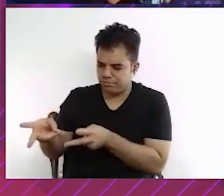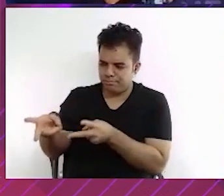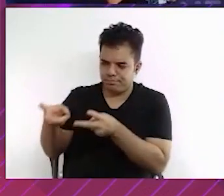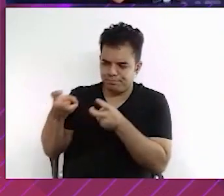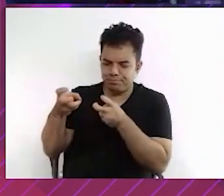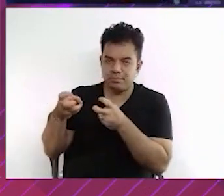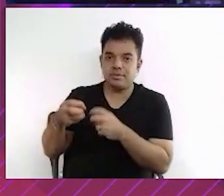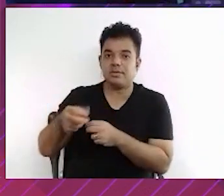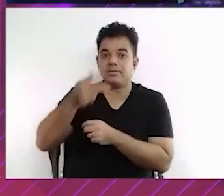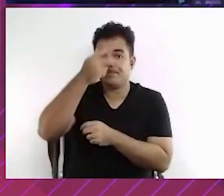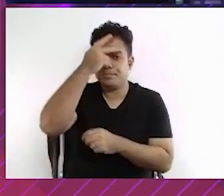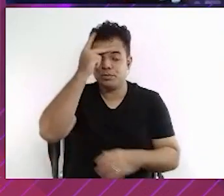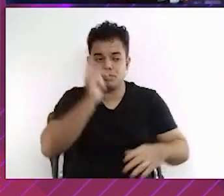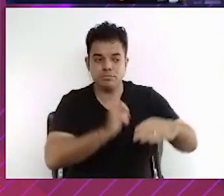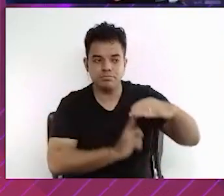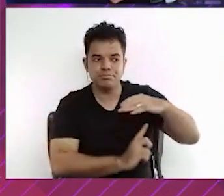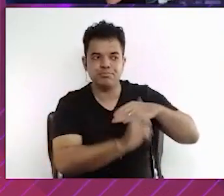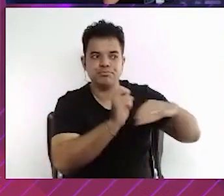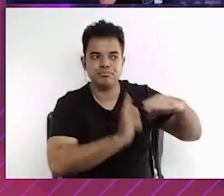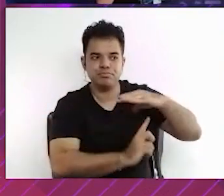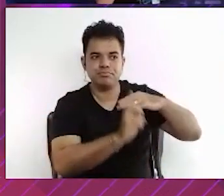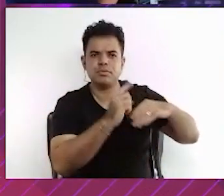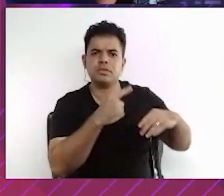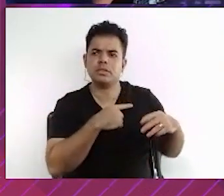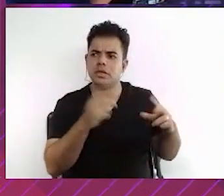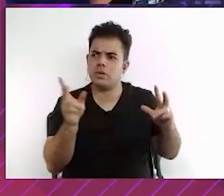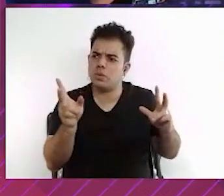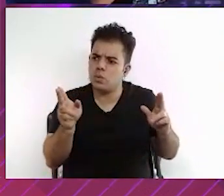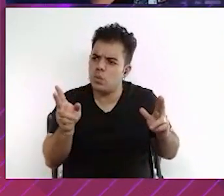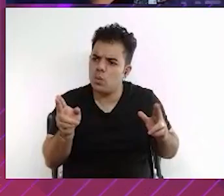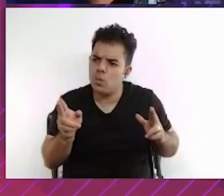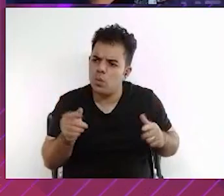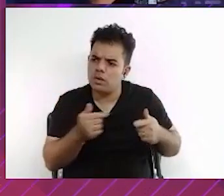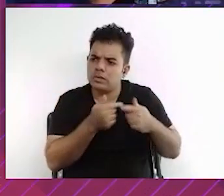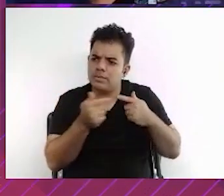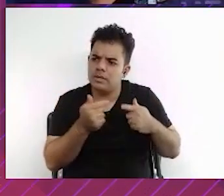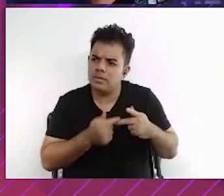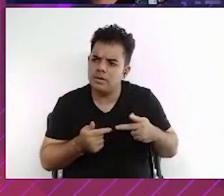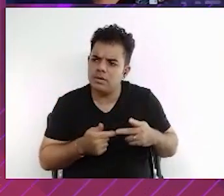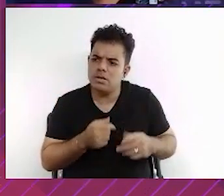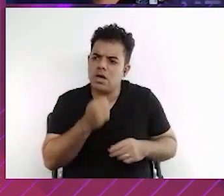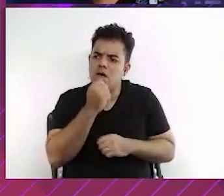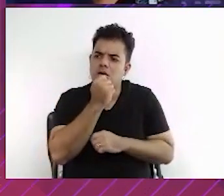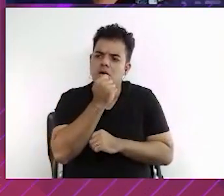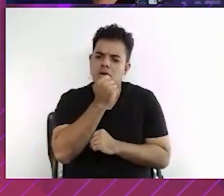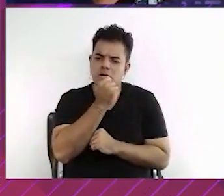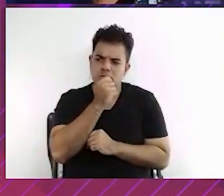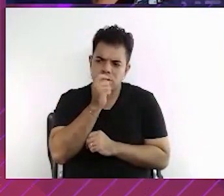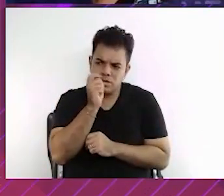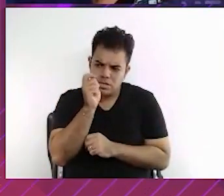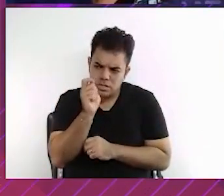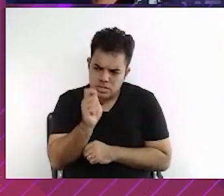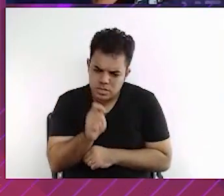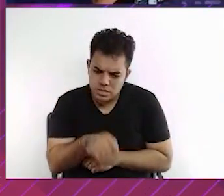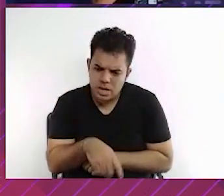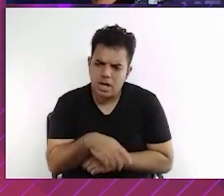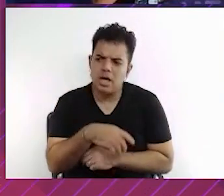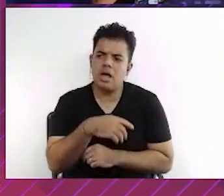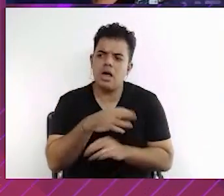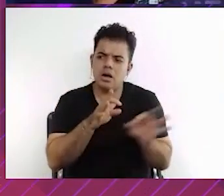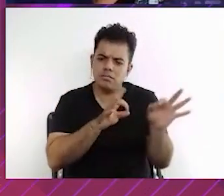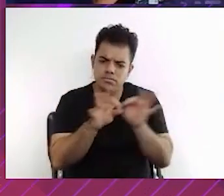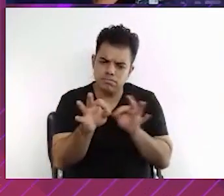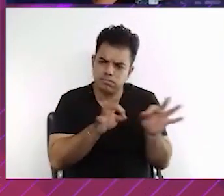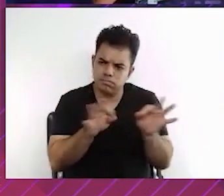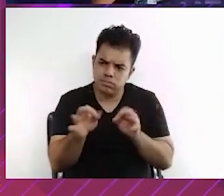de pacientes ele seguia um padrão. Então, era possível você fazer uma previsão de demanda a partir deles.